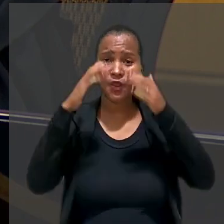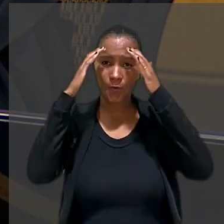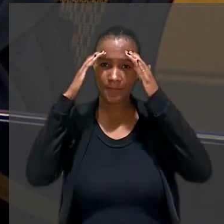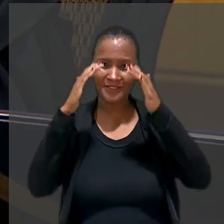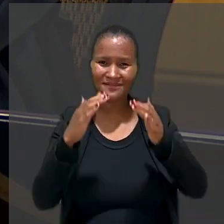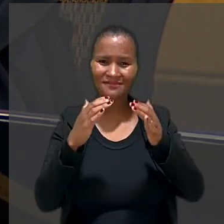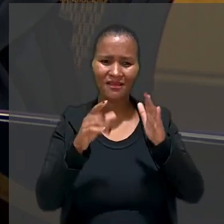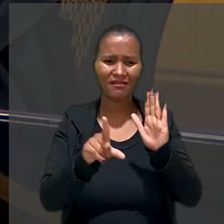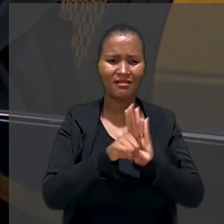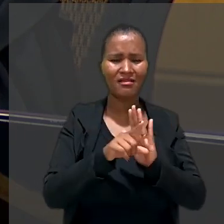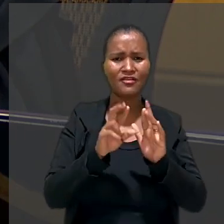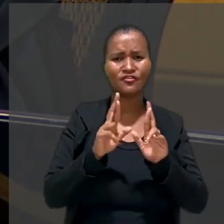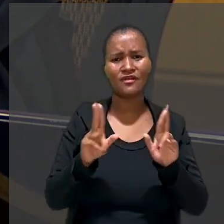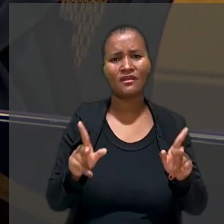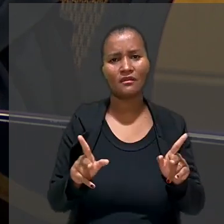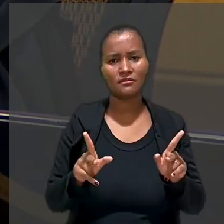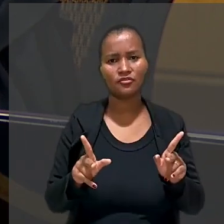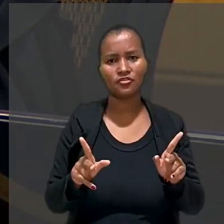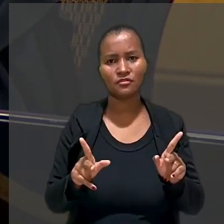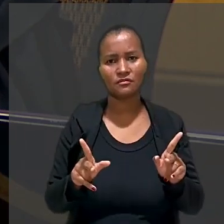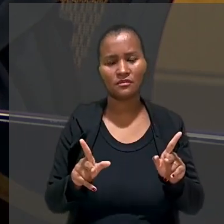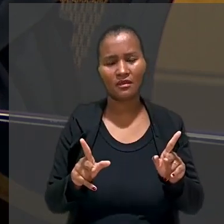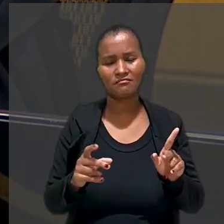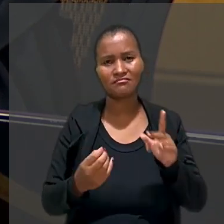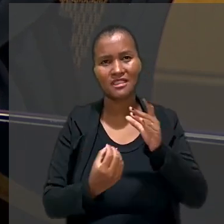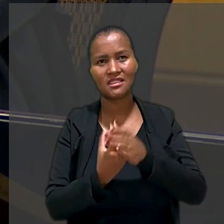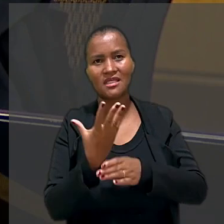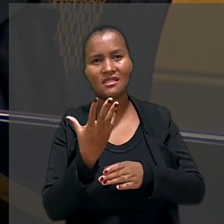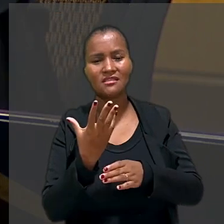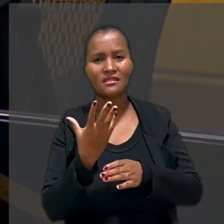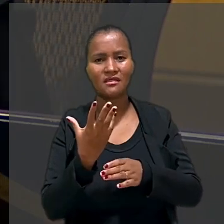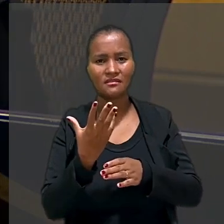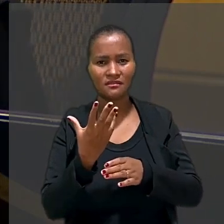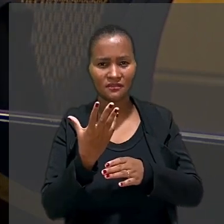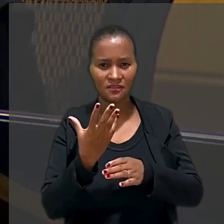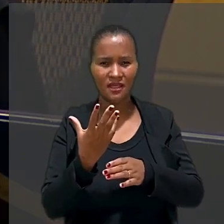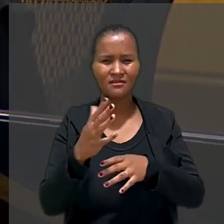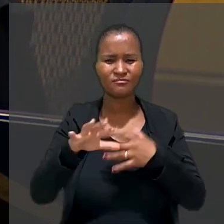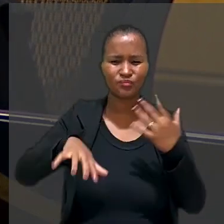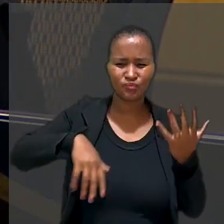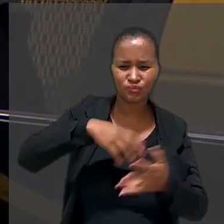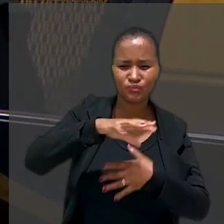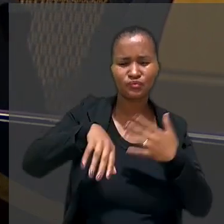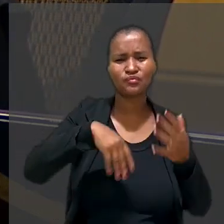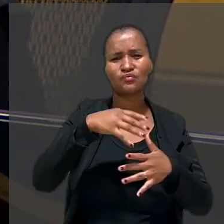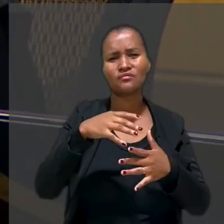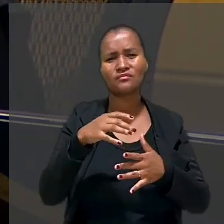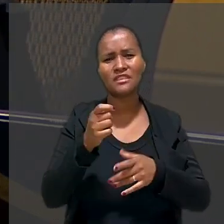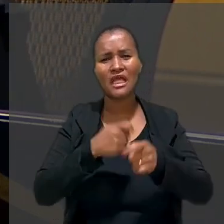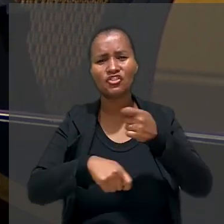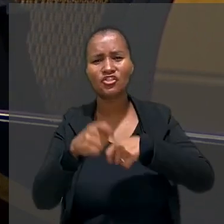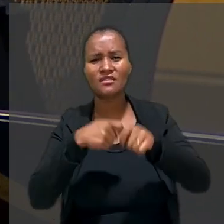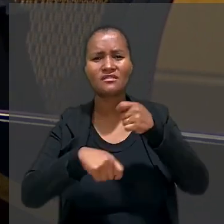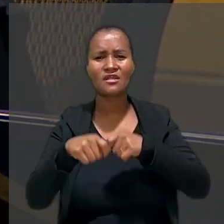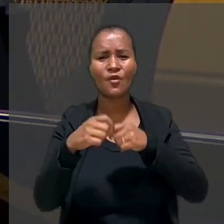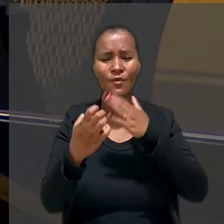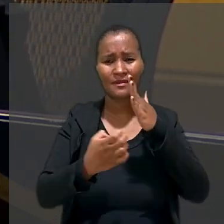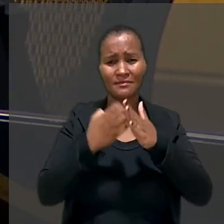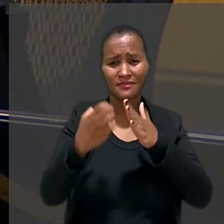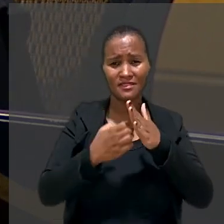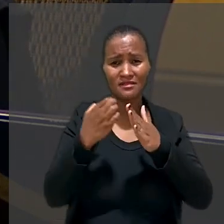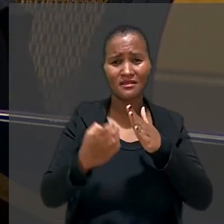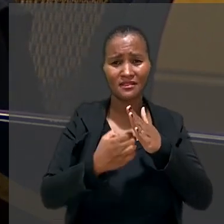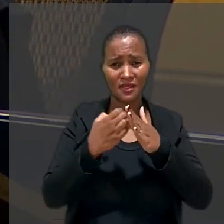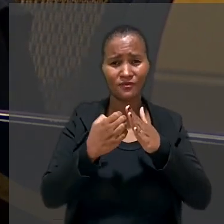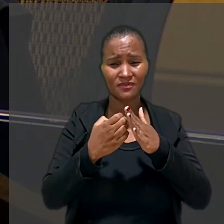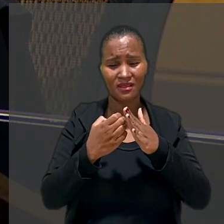submetidos à legislação diferente. Isso geraria um certo caos na gestão empresarial